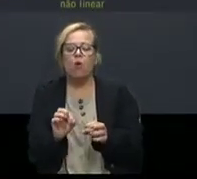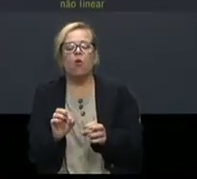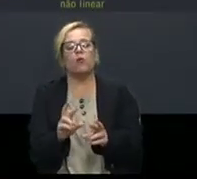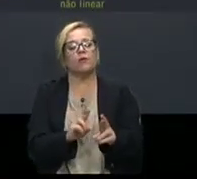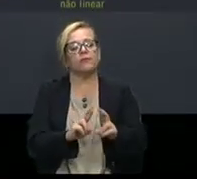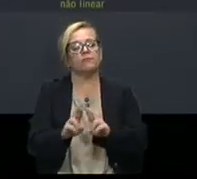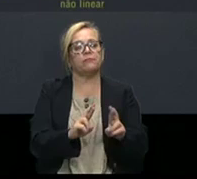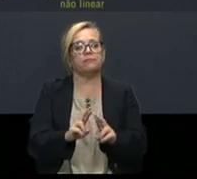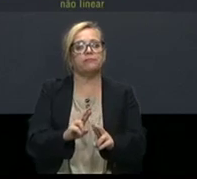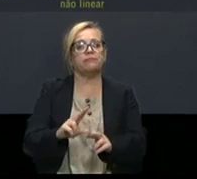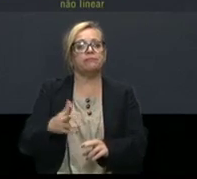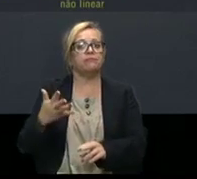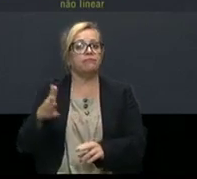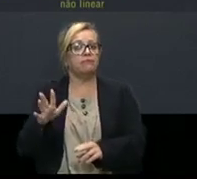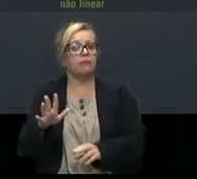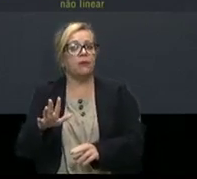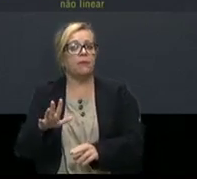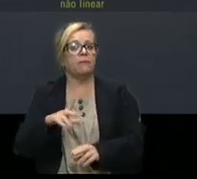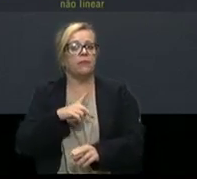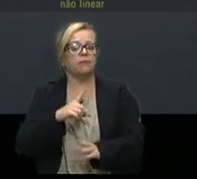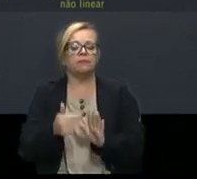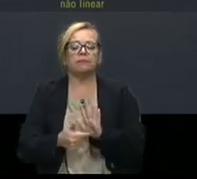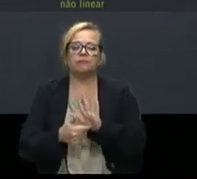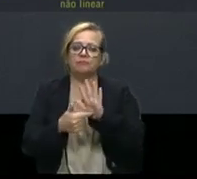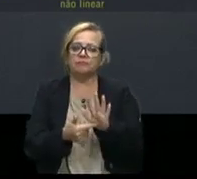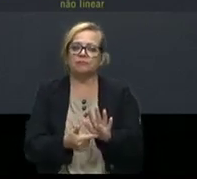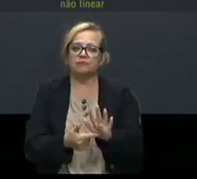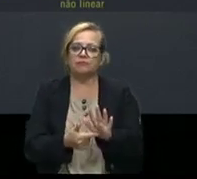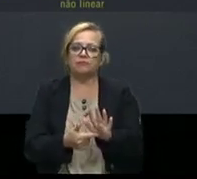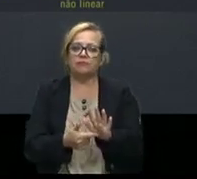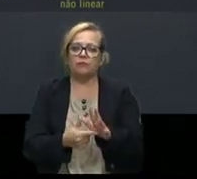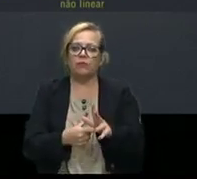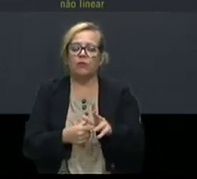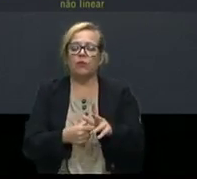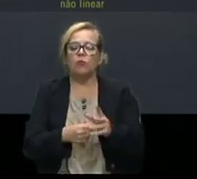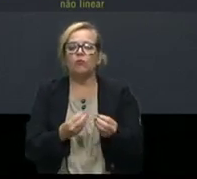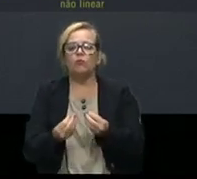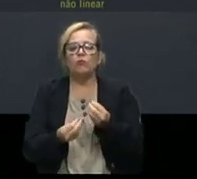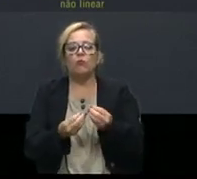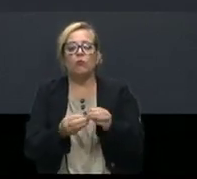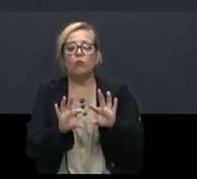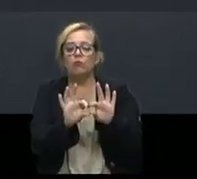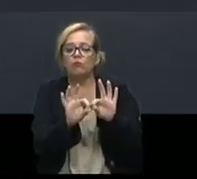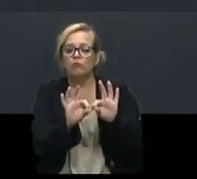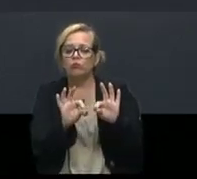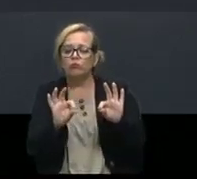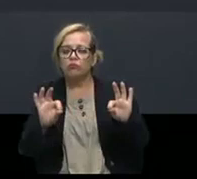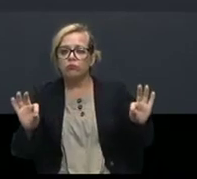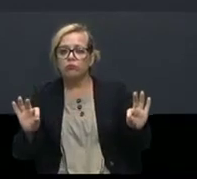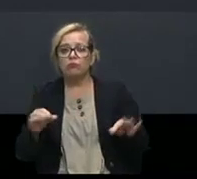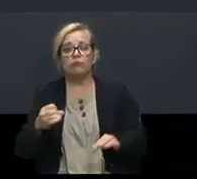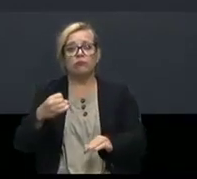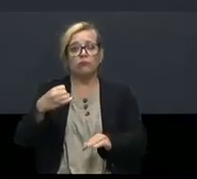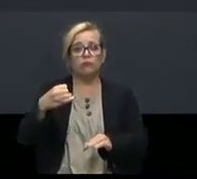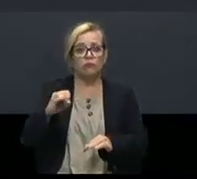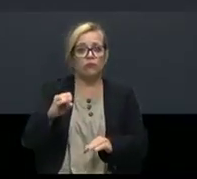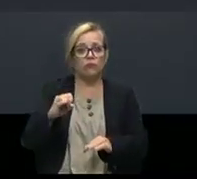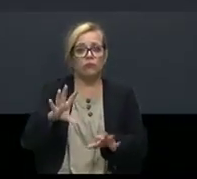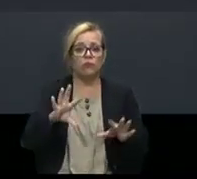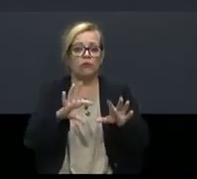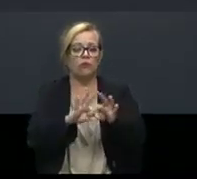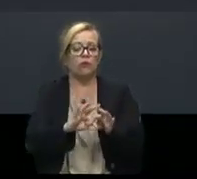relação entre as variáveis pode ser representada geometricamente por meio de uma reta. Se falamos que uma correlação